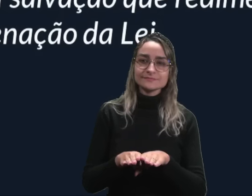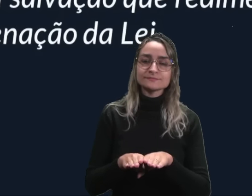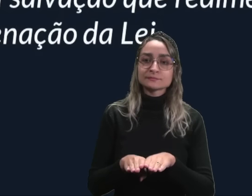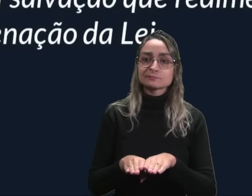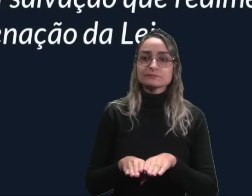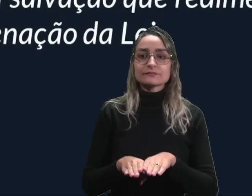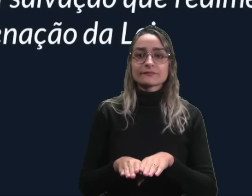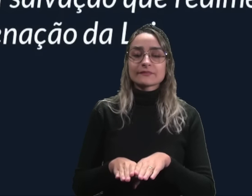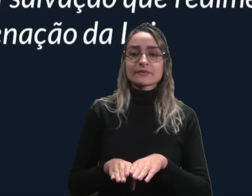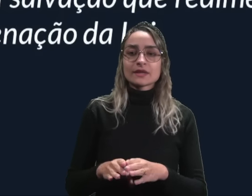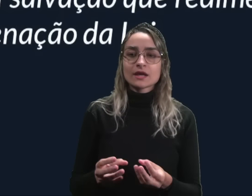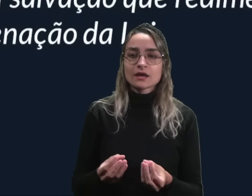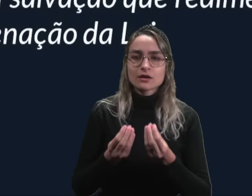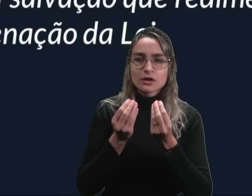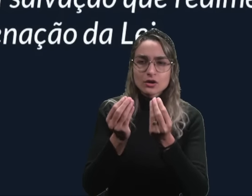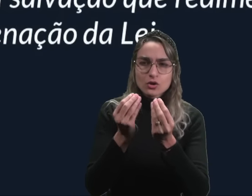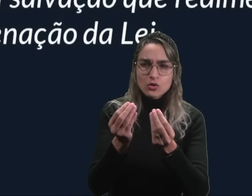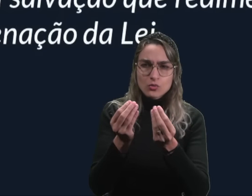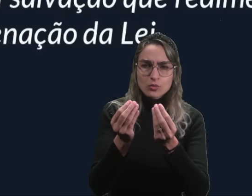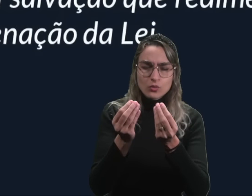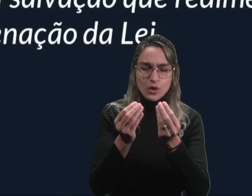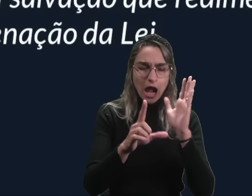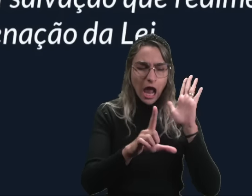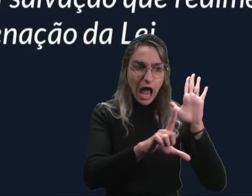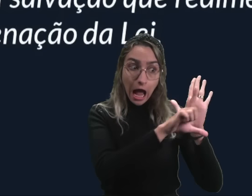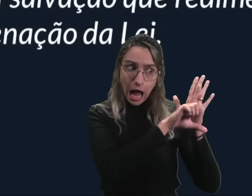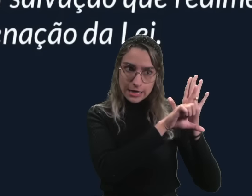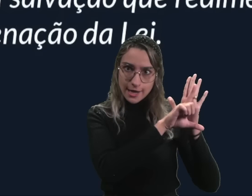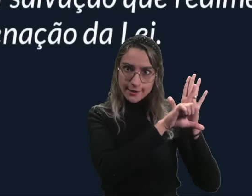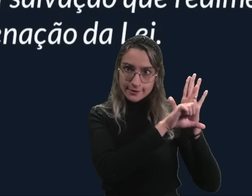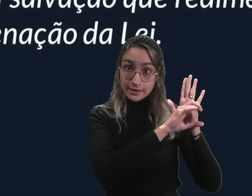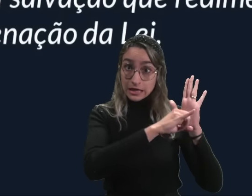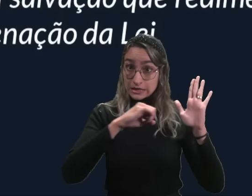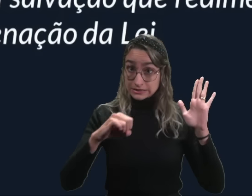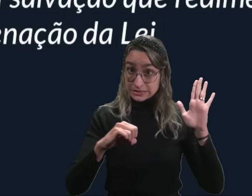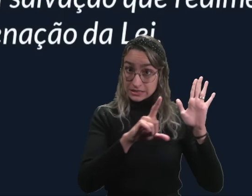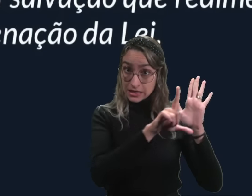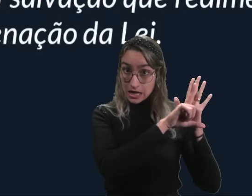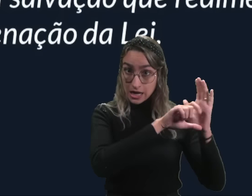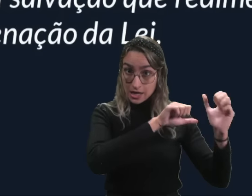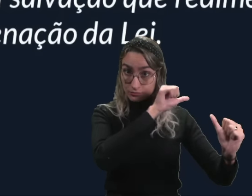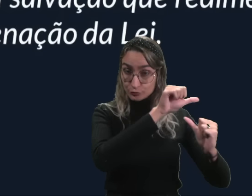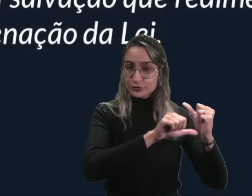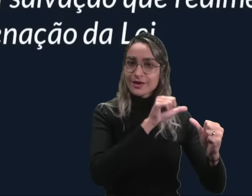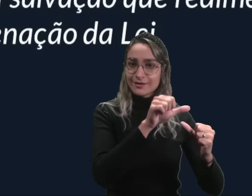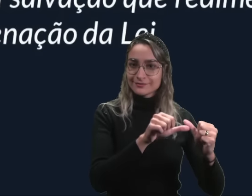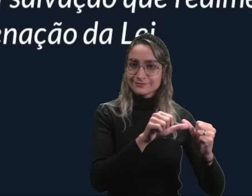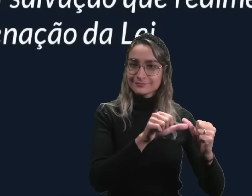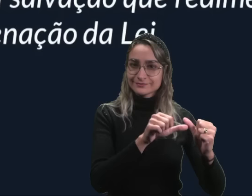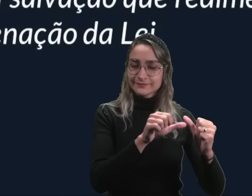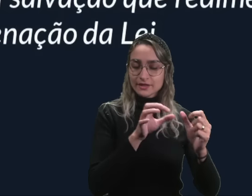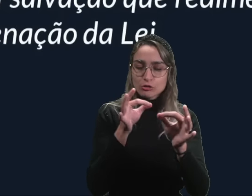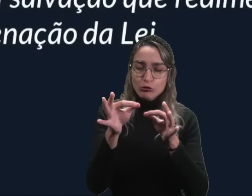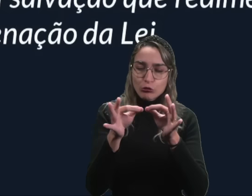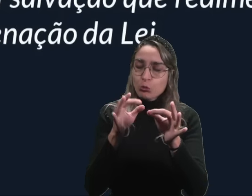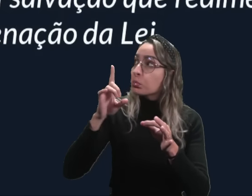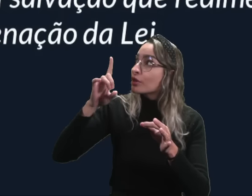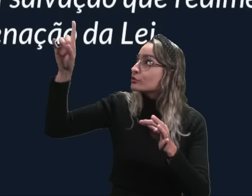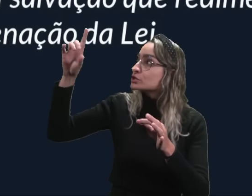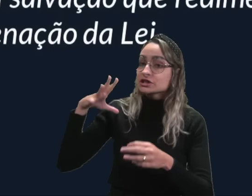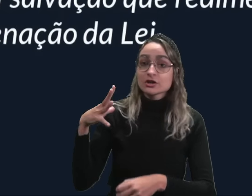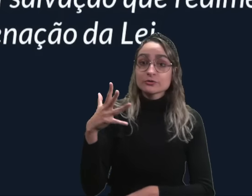que como com o dar da lei deve também haver uma revelação do plano da salvação que redime da maldição ou